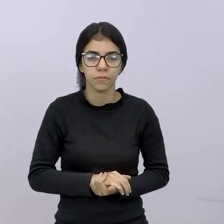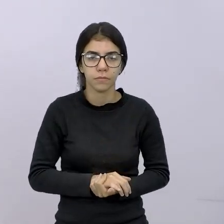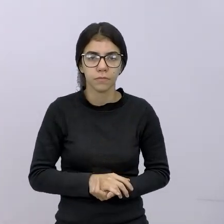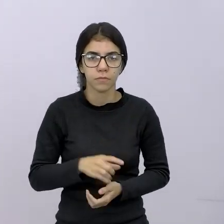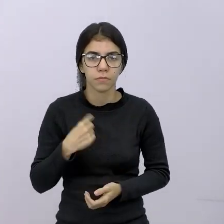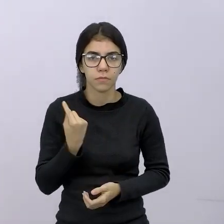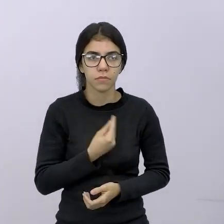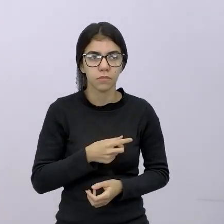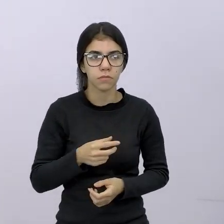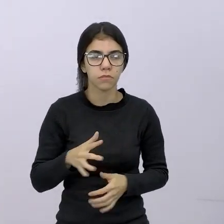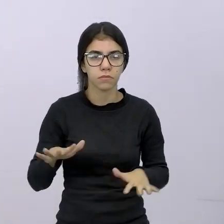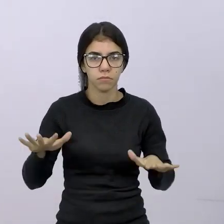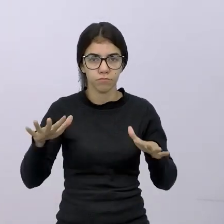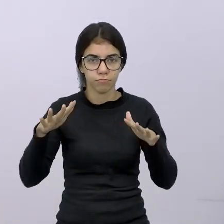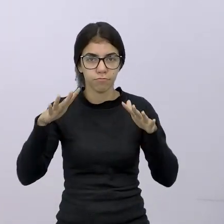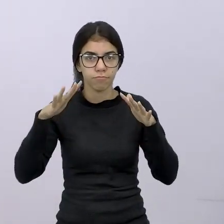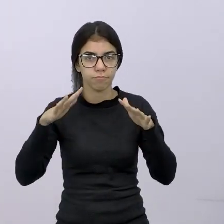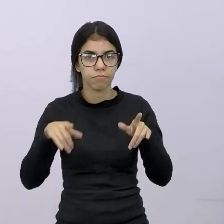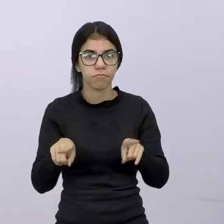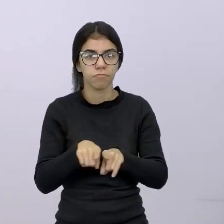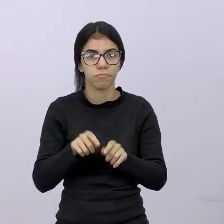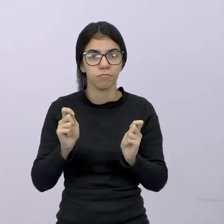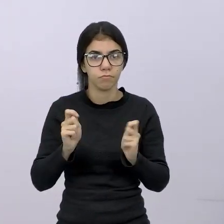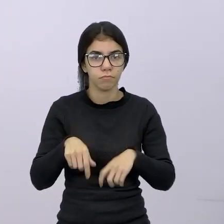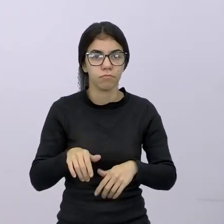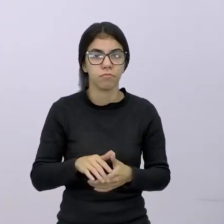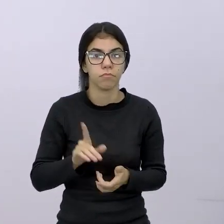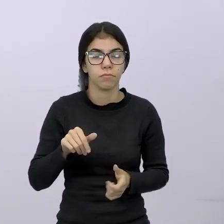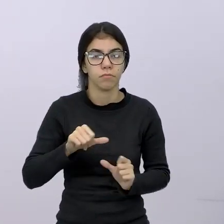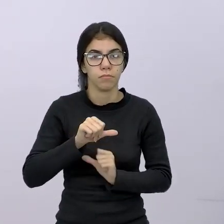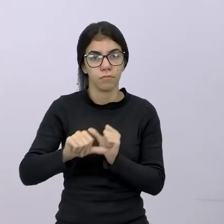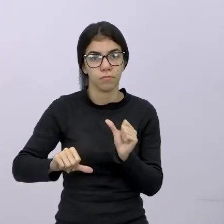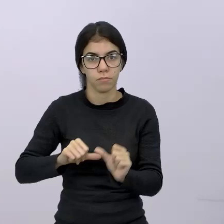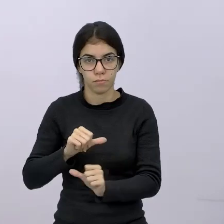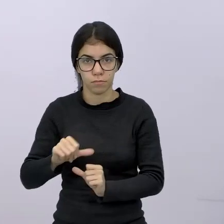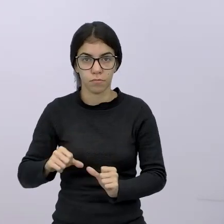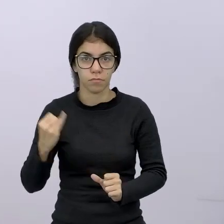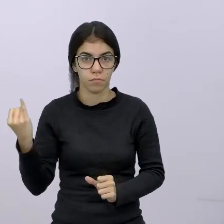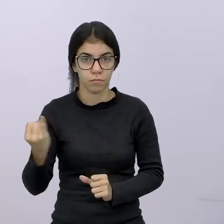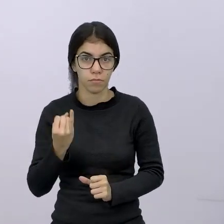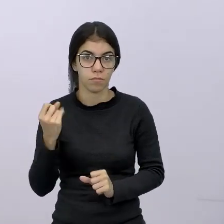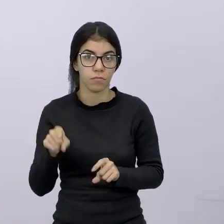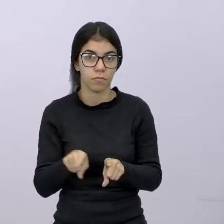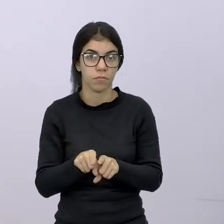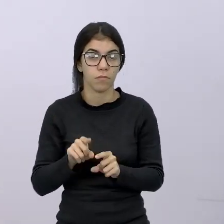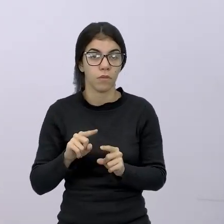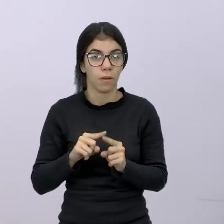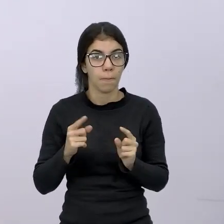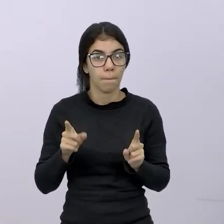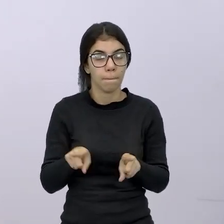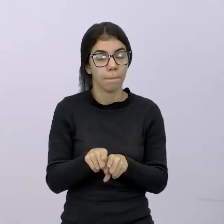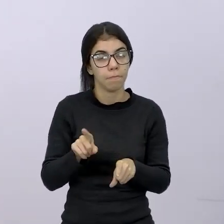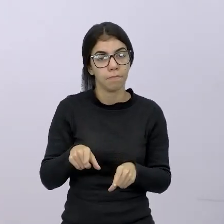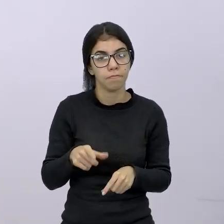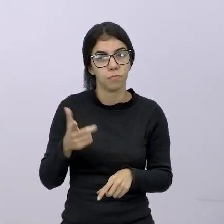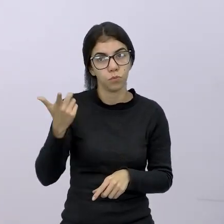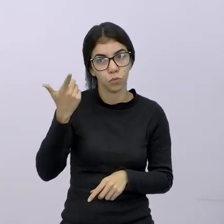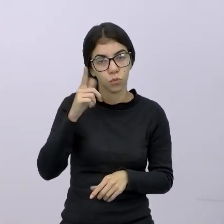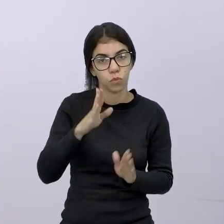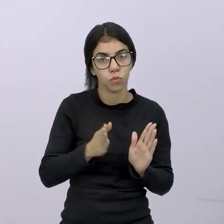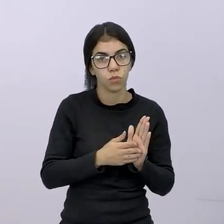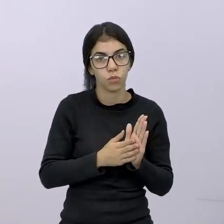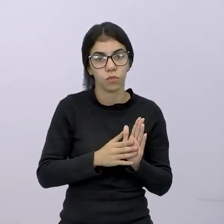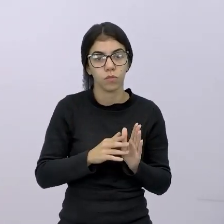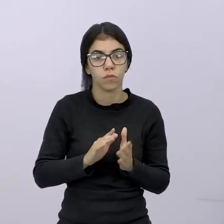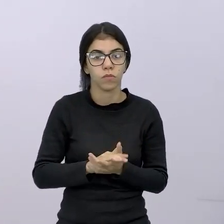né? Então, essa ideia da transformação é importante, mas também existe uma outra ideia da essência,